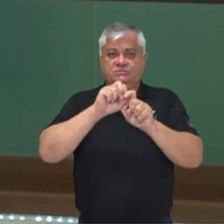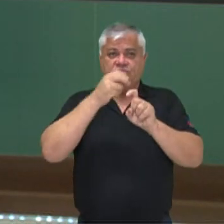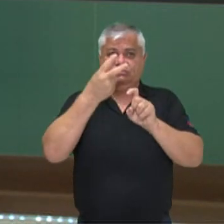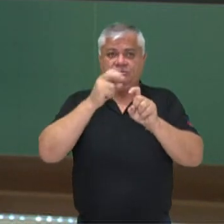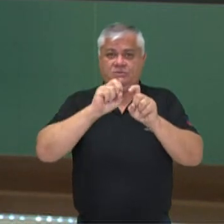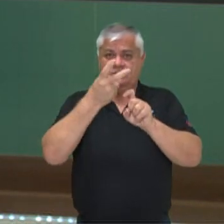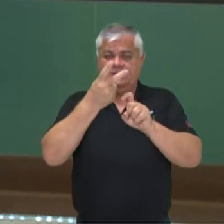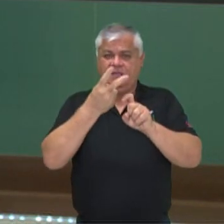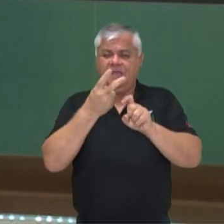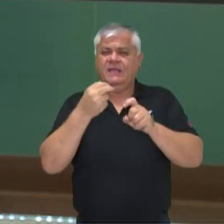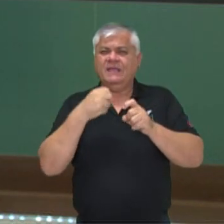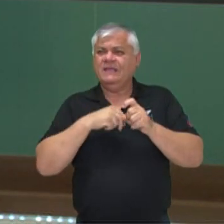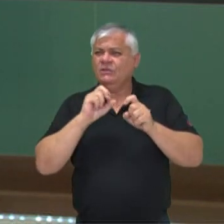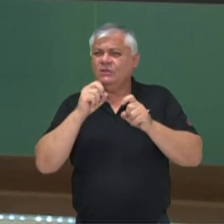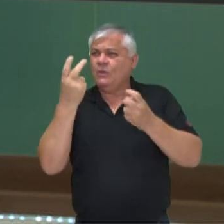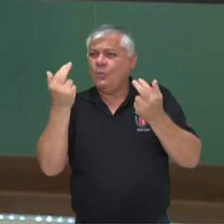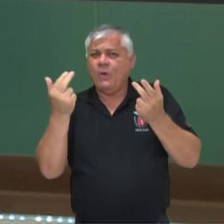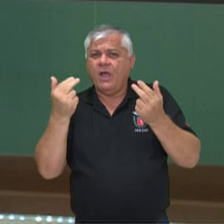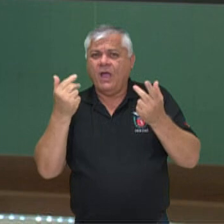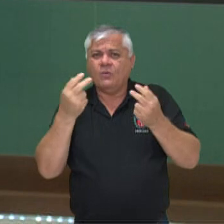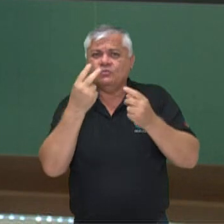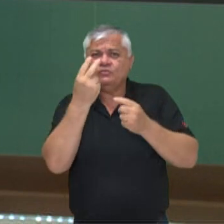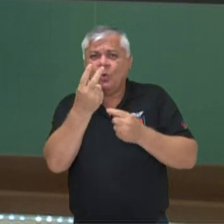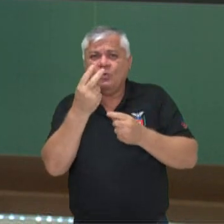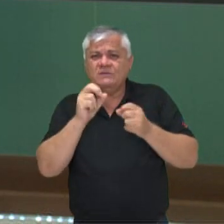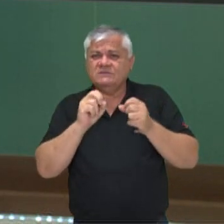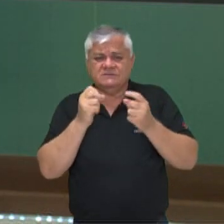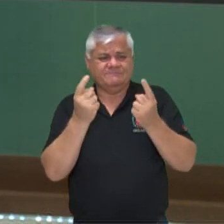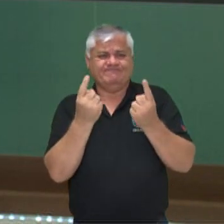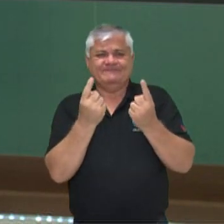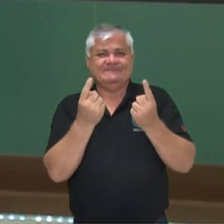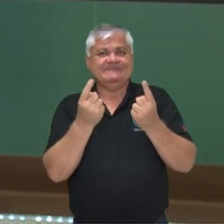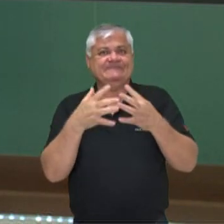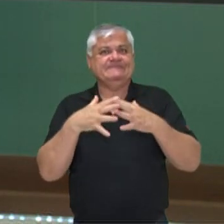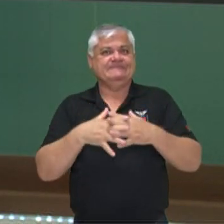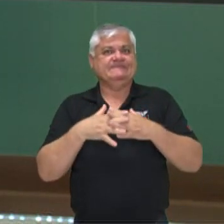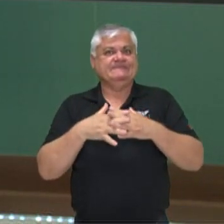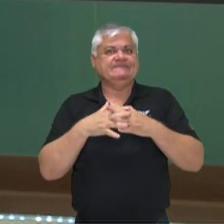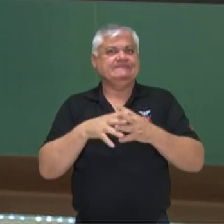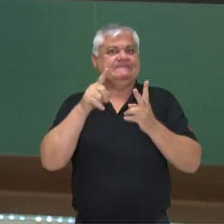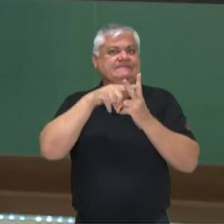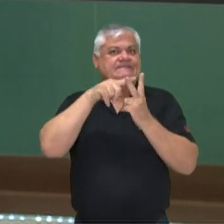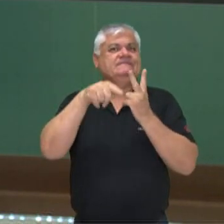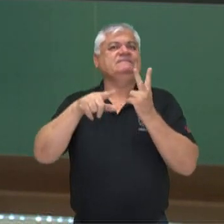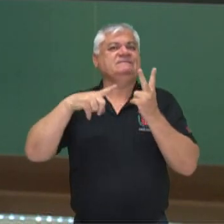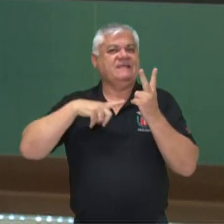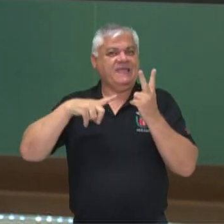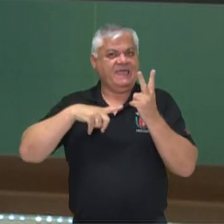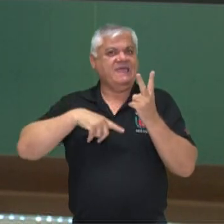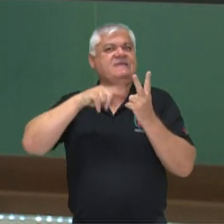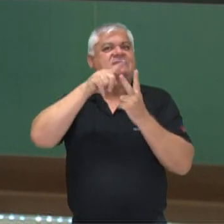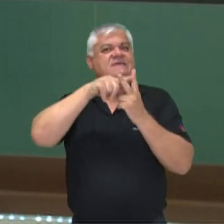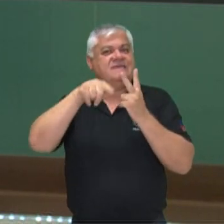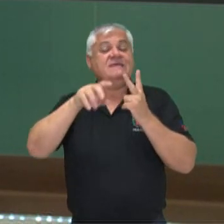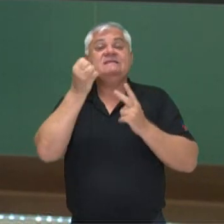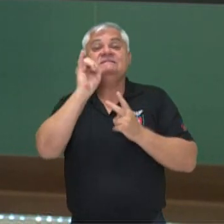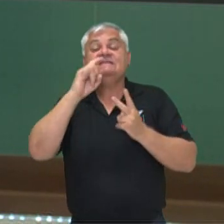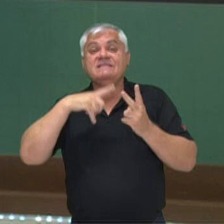se aparecer 2 termos. Porque 2 termos você pode analisar se eles têm raiz quadrada. Porque se tiver raiz